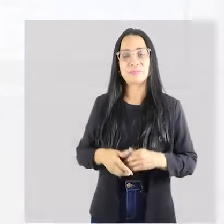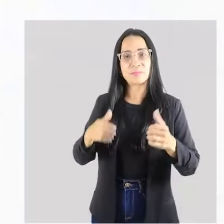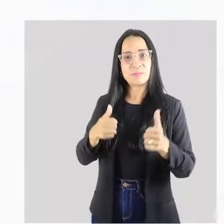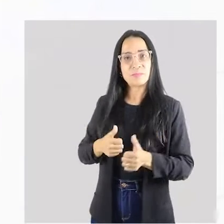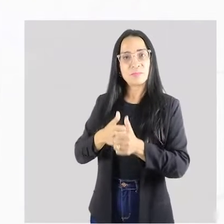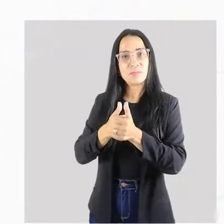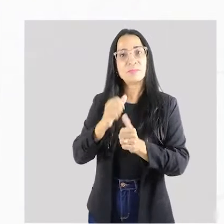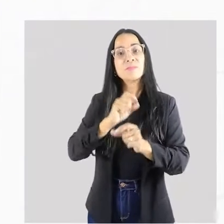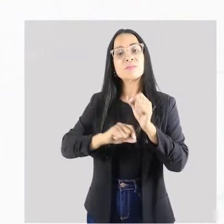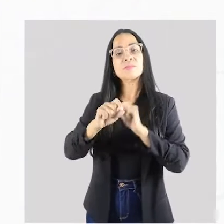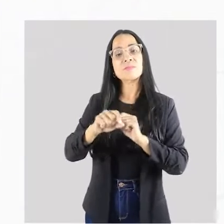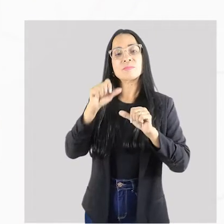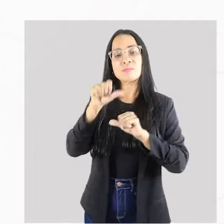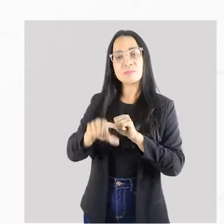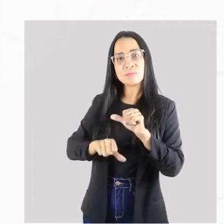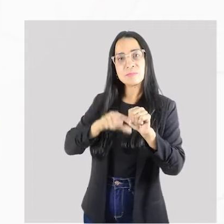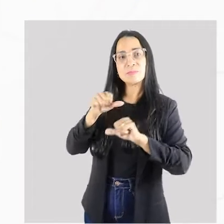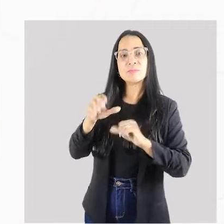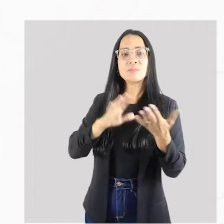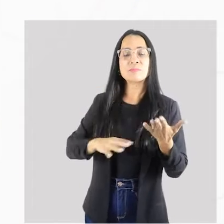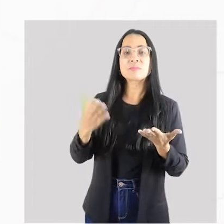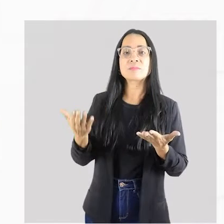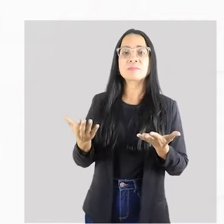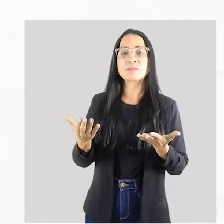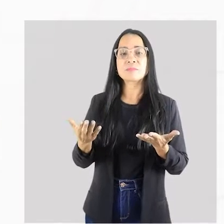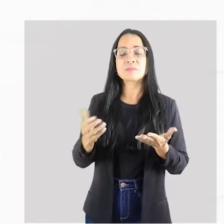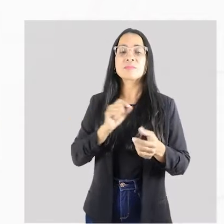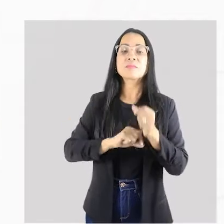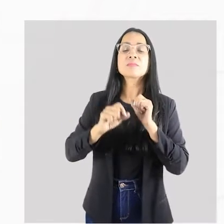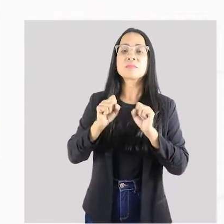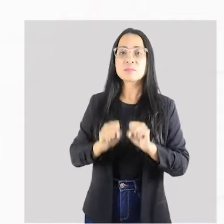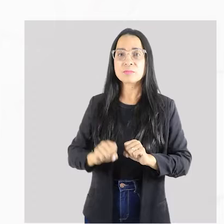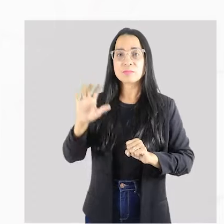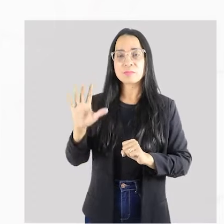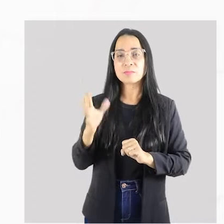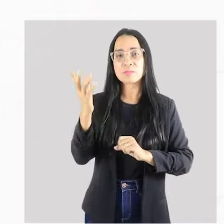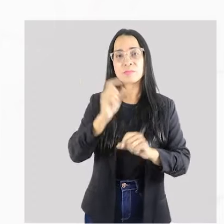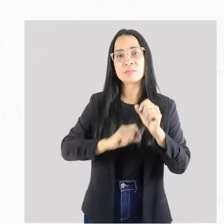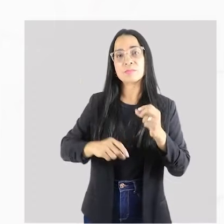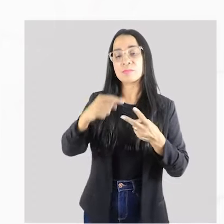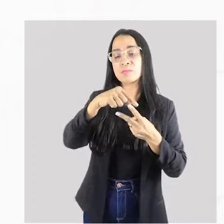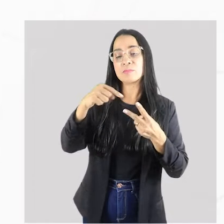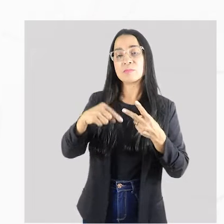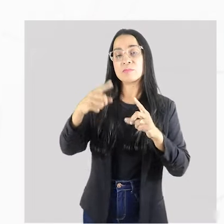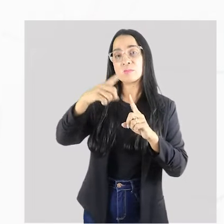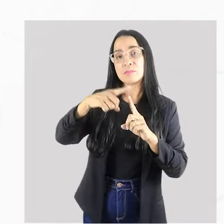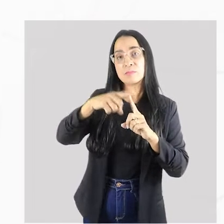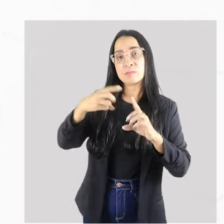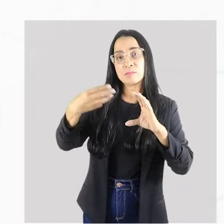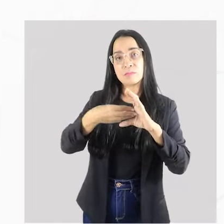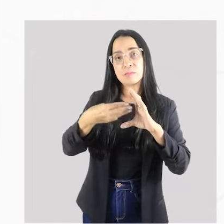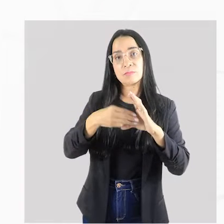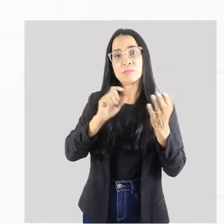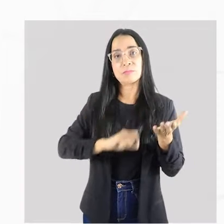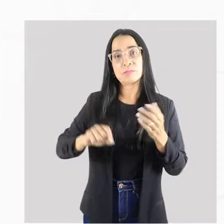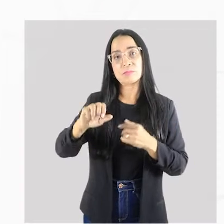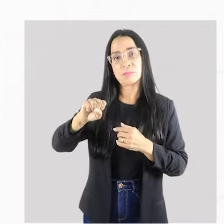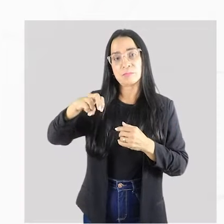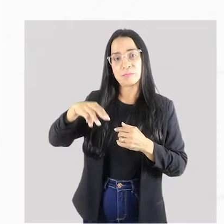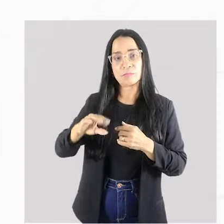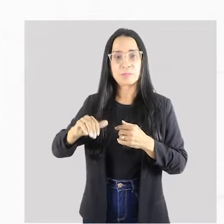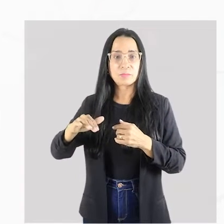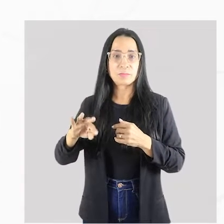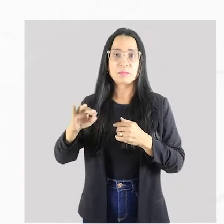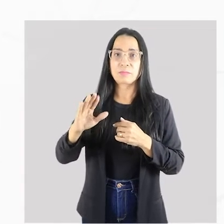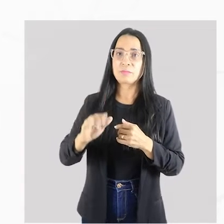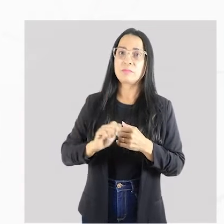que as mutações, elas podem ocorrer em dois tipos de células que você possui. As células que são somáticas, né,